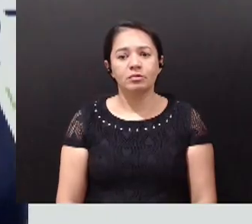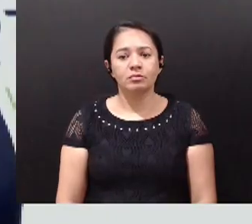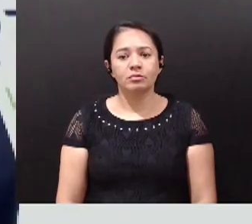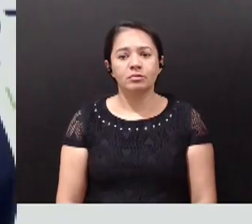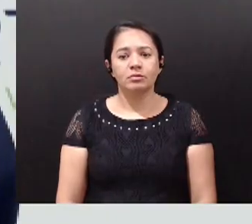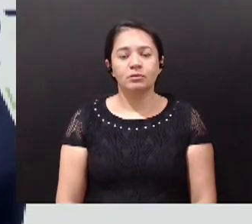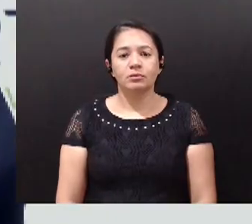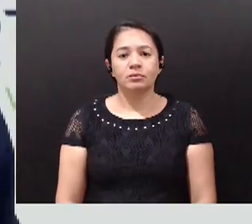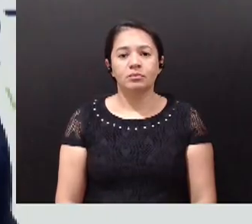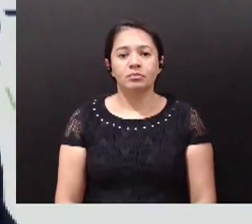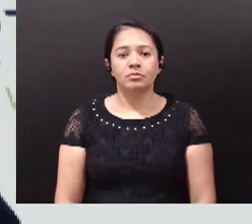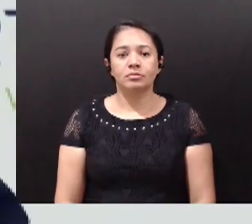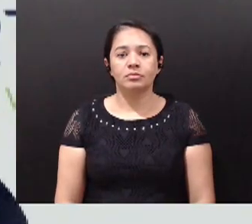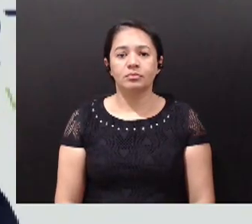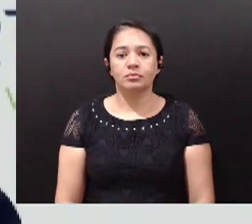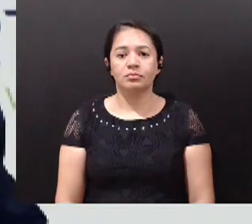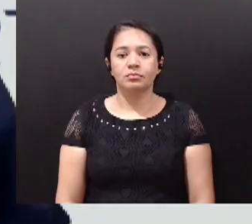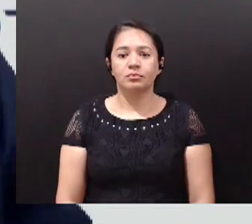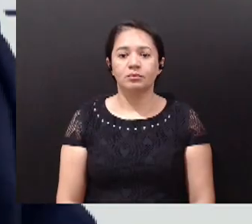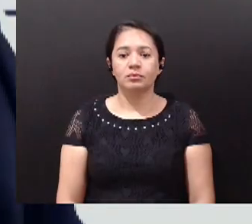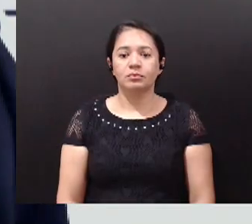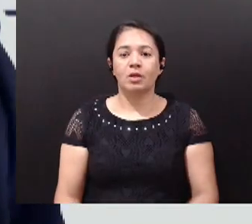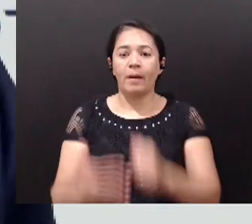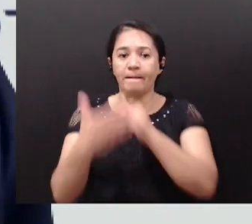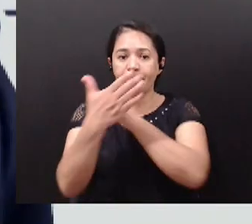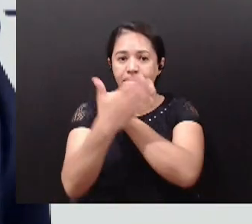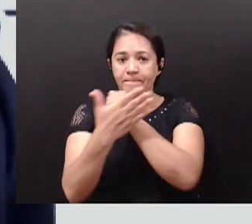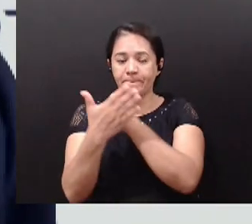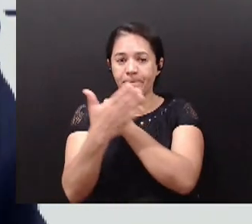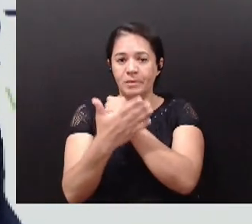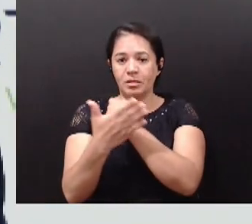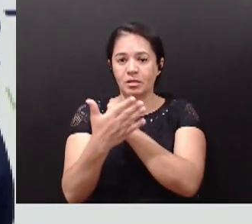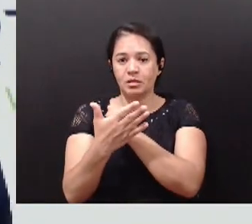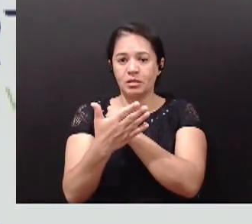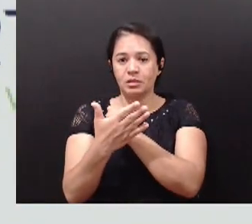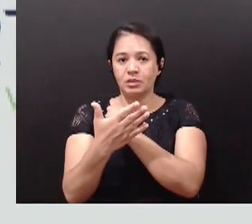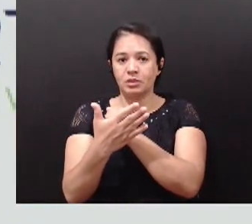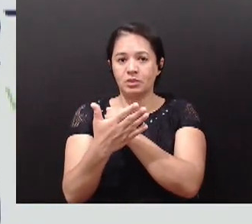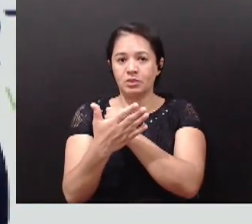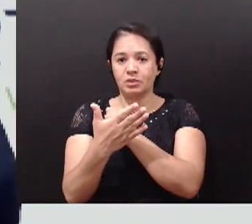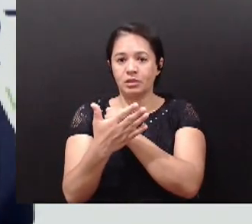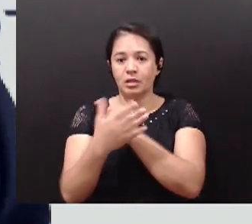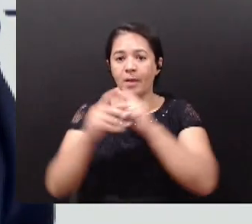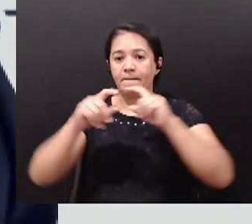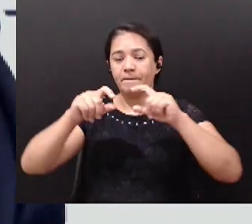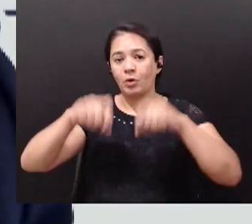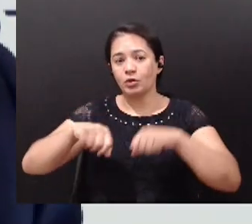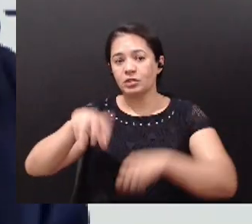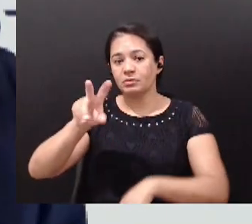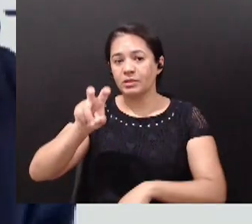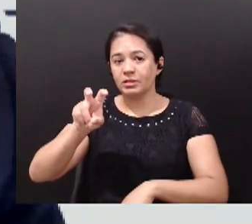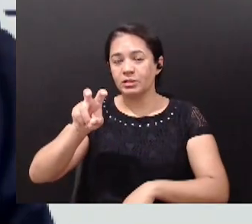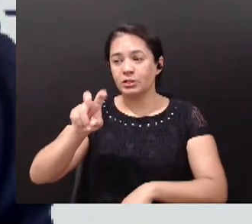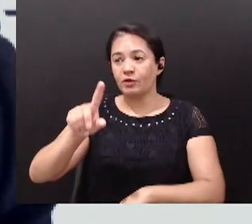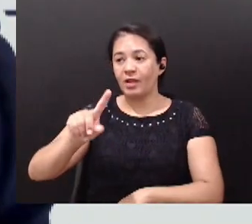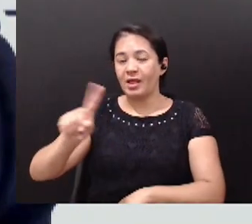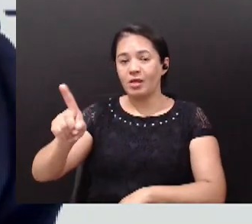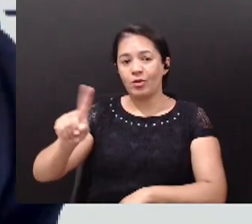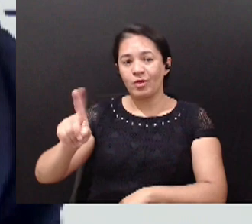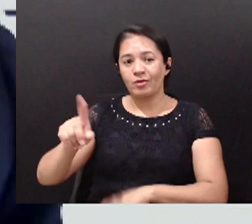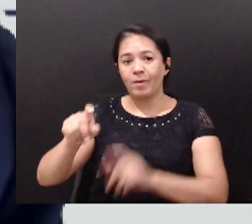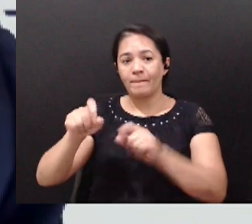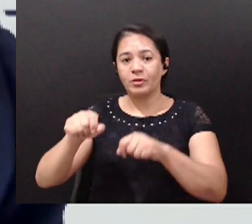Então, basicamente são 5 possibilidades de negativa que o plano de saúde tem para